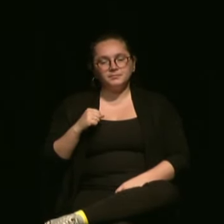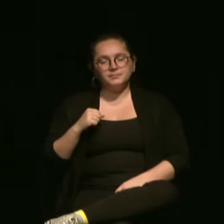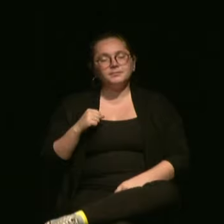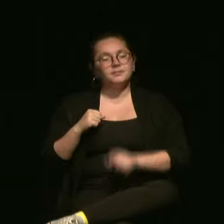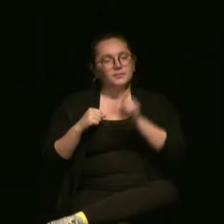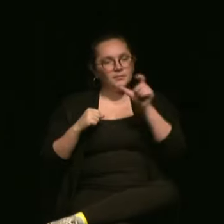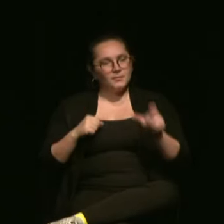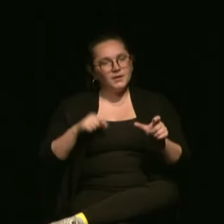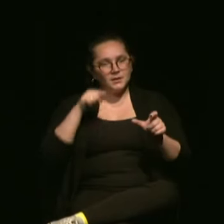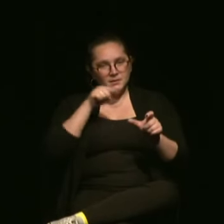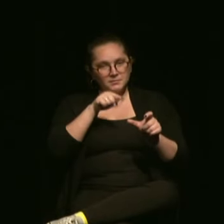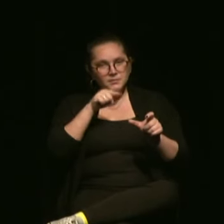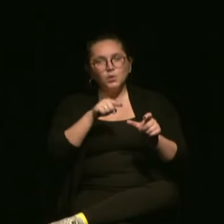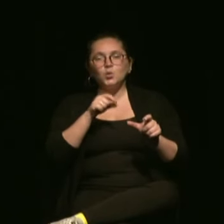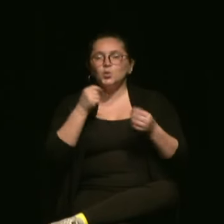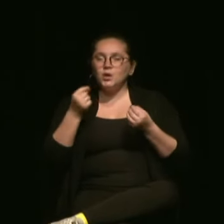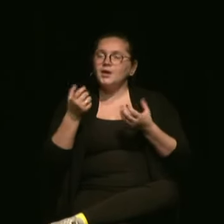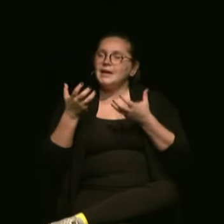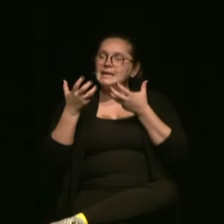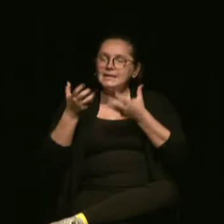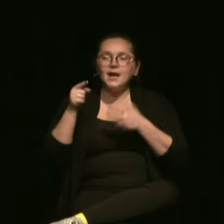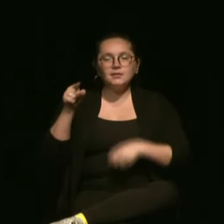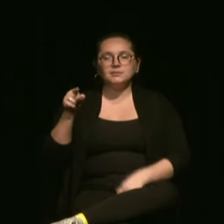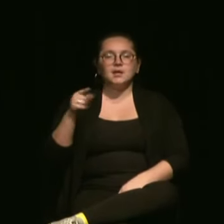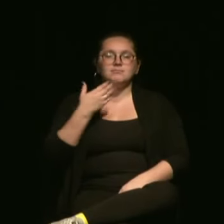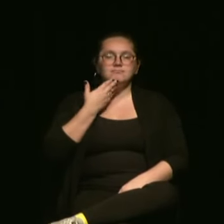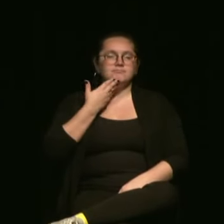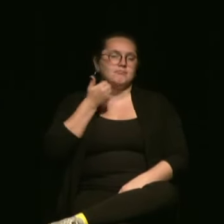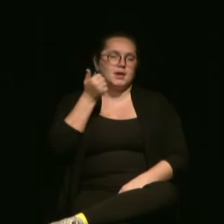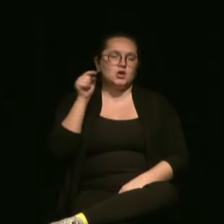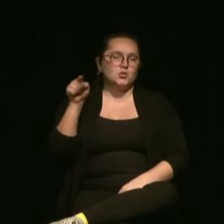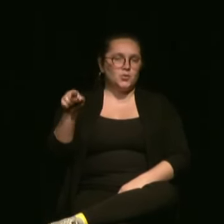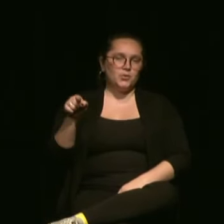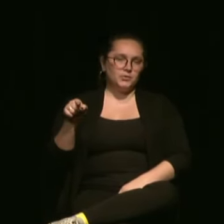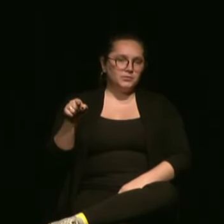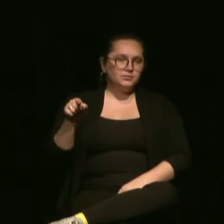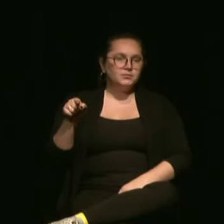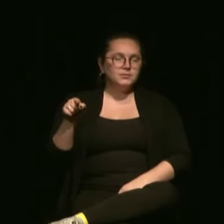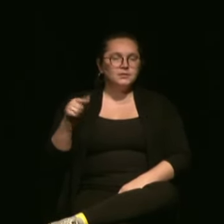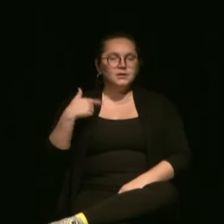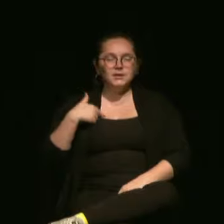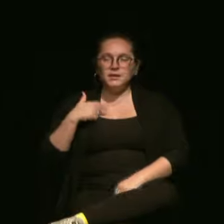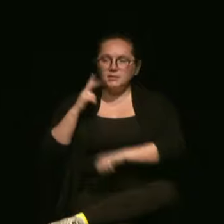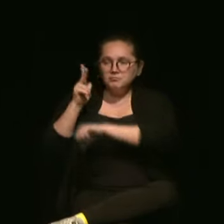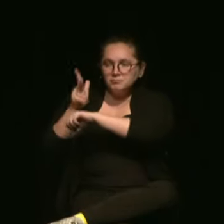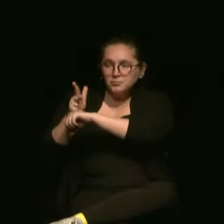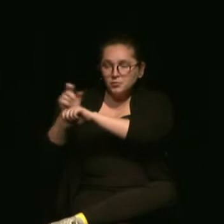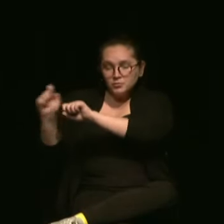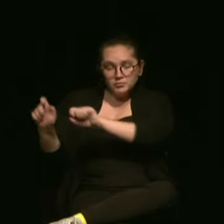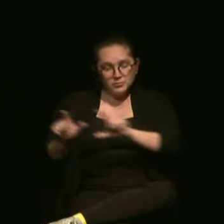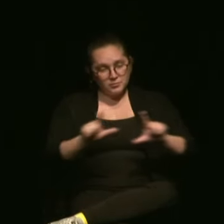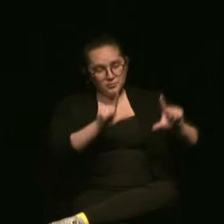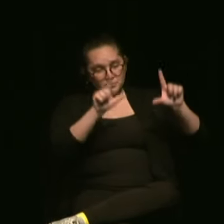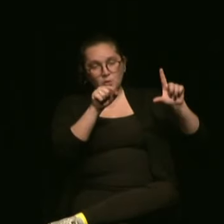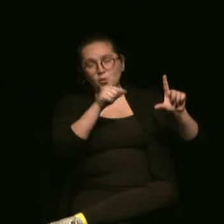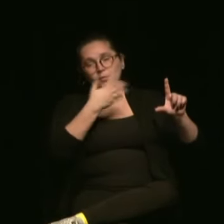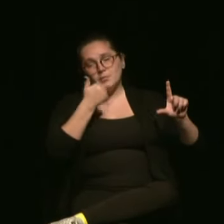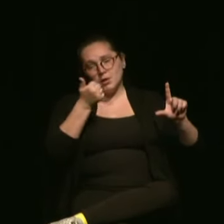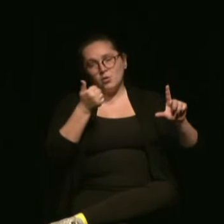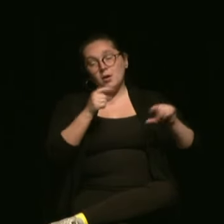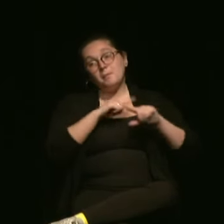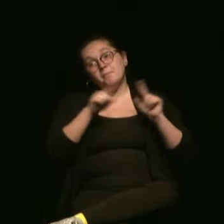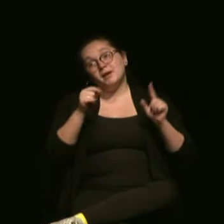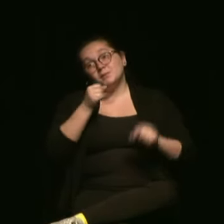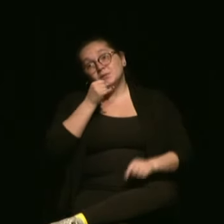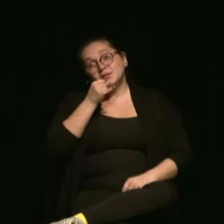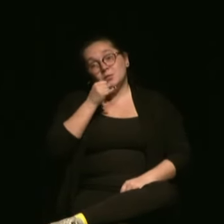que quer dele o melhor e que coloca na tela aquilo que é melhor. Agora, o que é melhor para o Coutinho